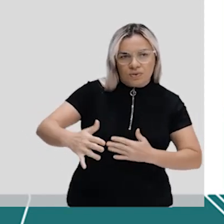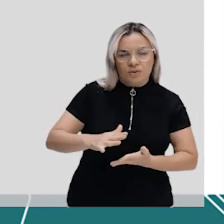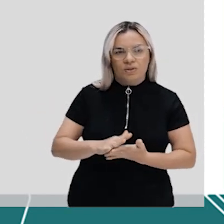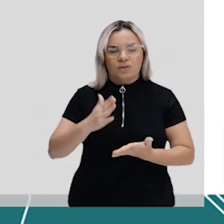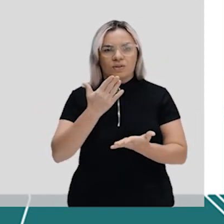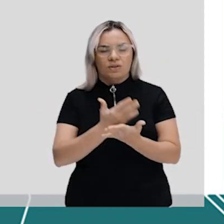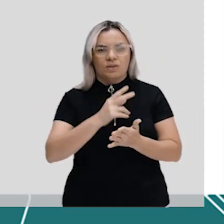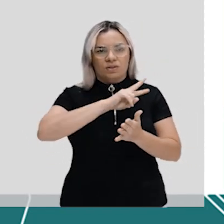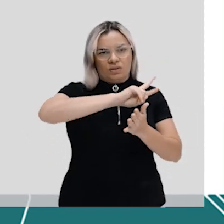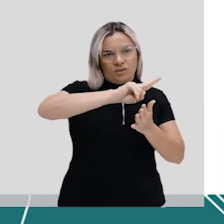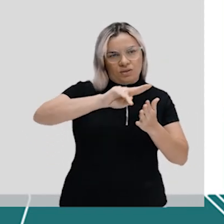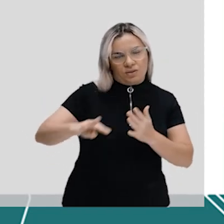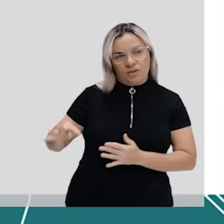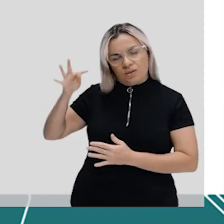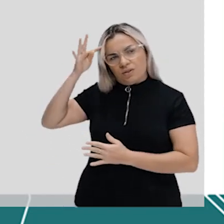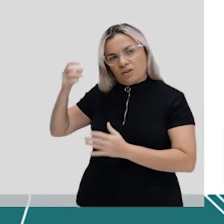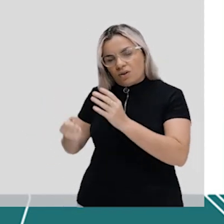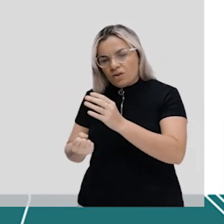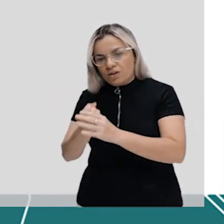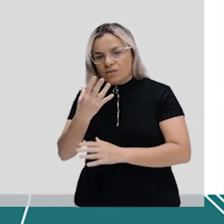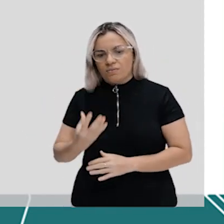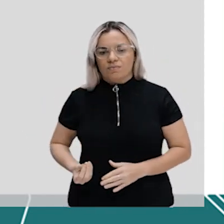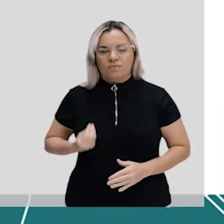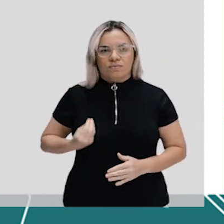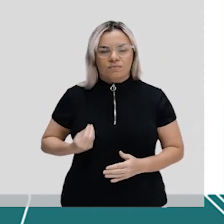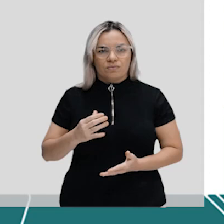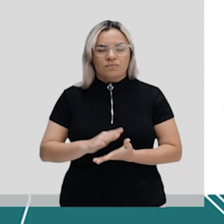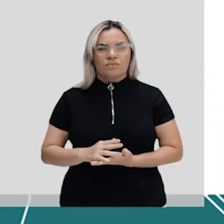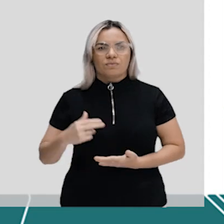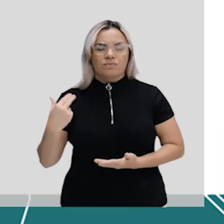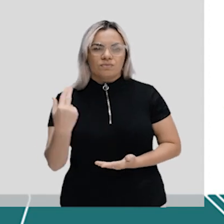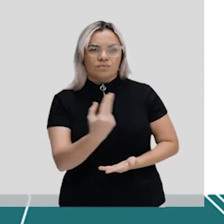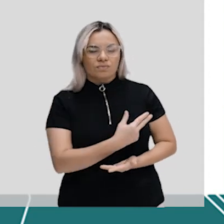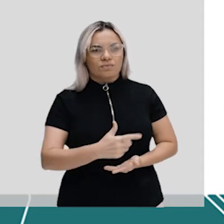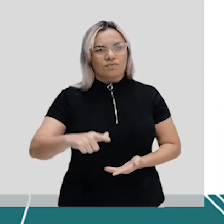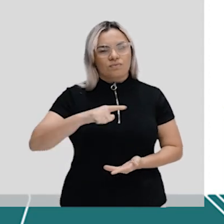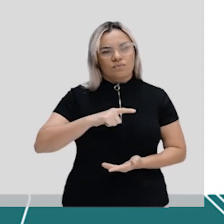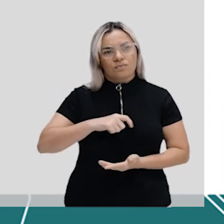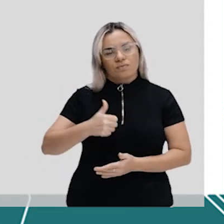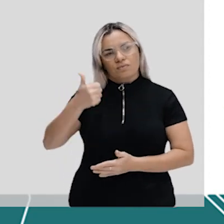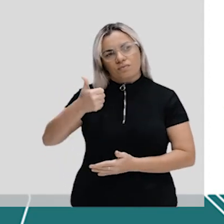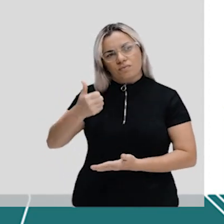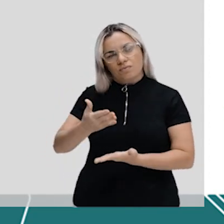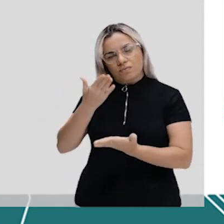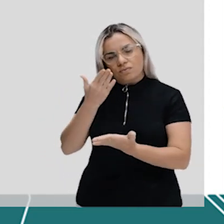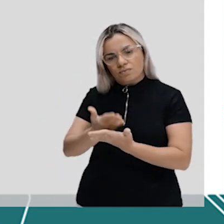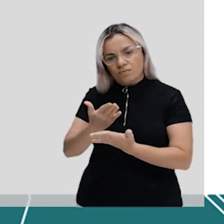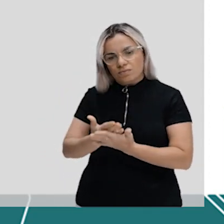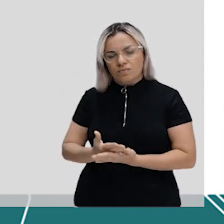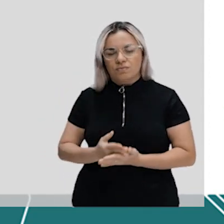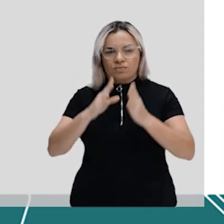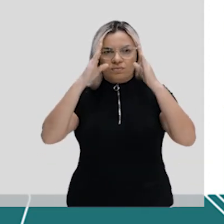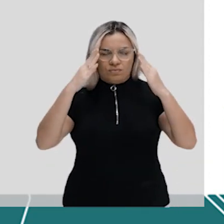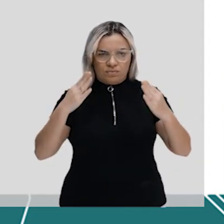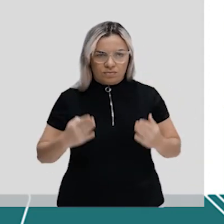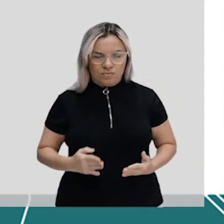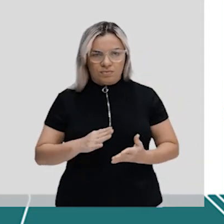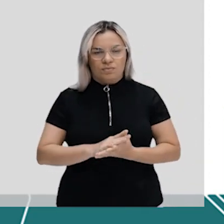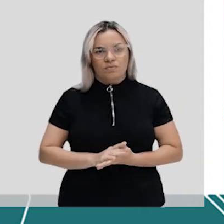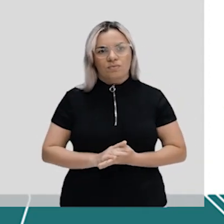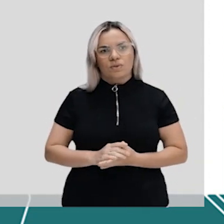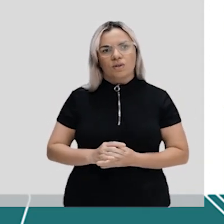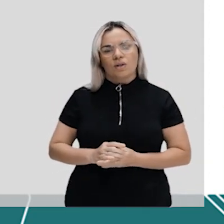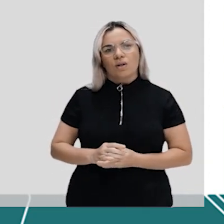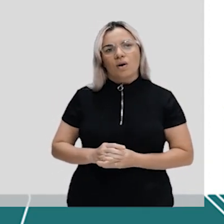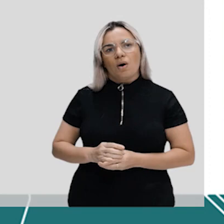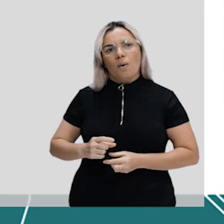estudos sobre teorias de origem da vida. Tá? Nós tivemos uma primeira aula onde nós vimos a disputa que existem